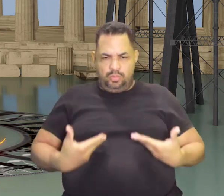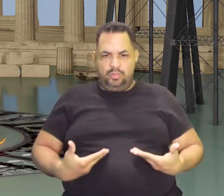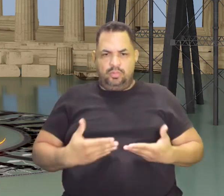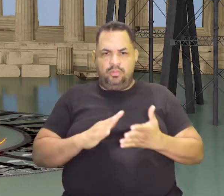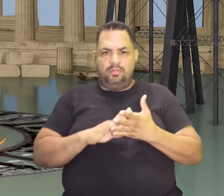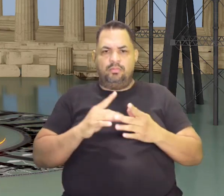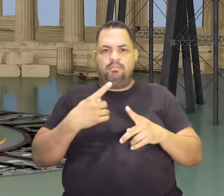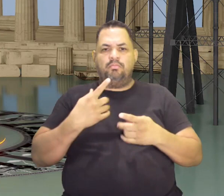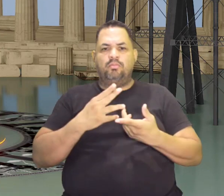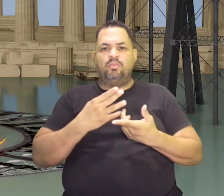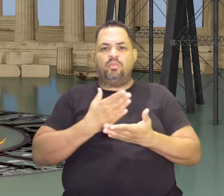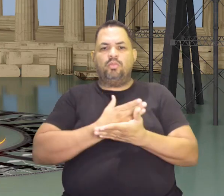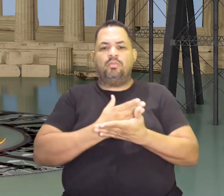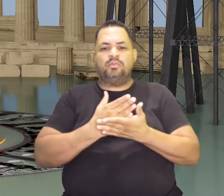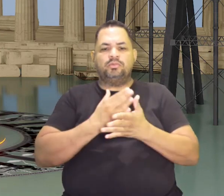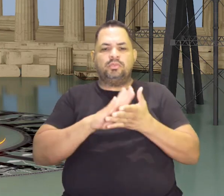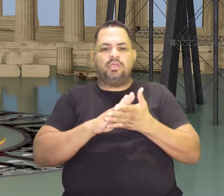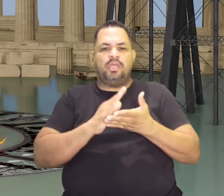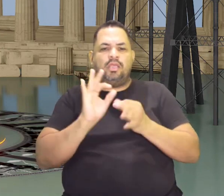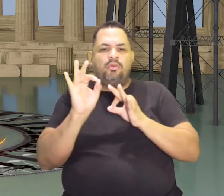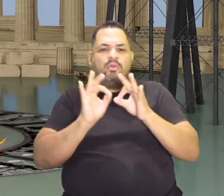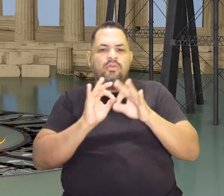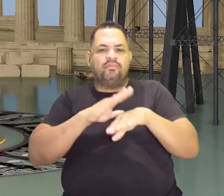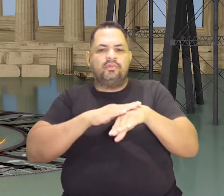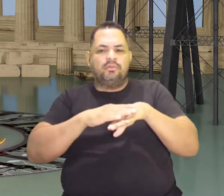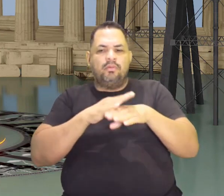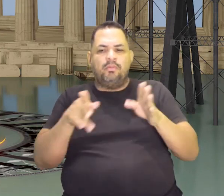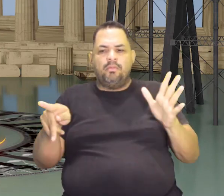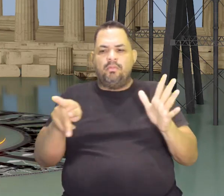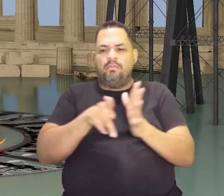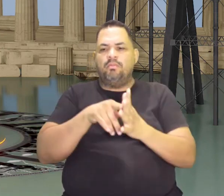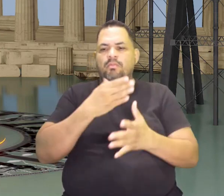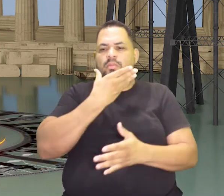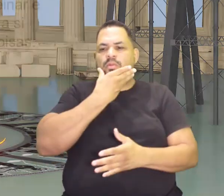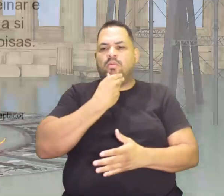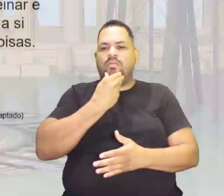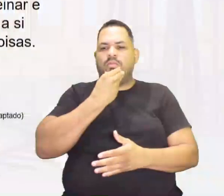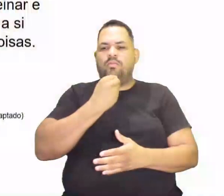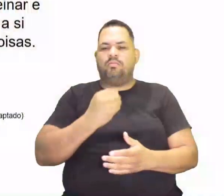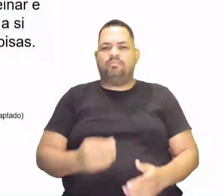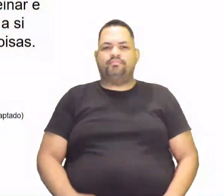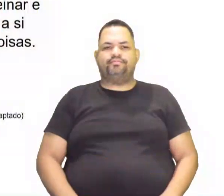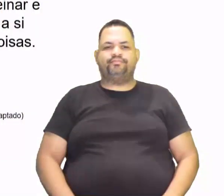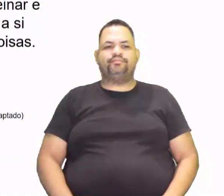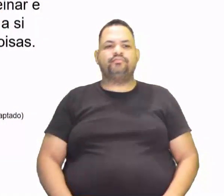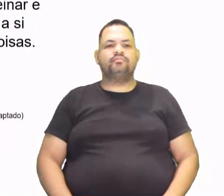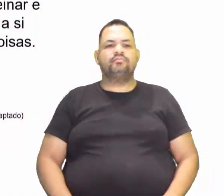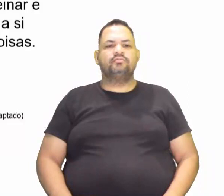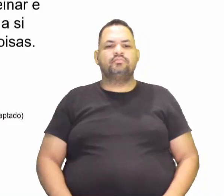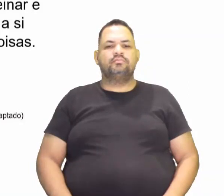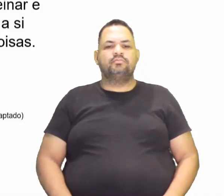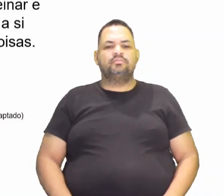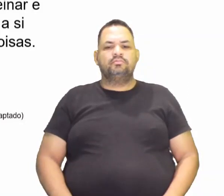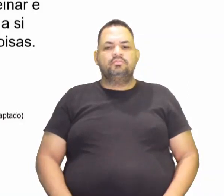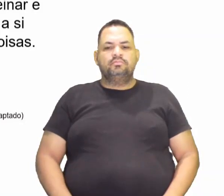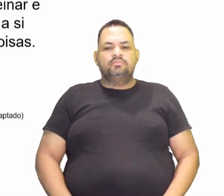por via da mão humana, nessa perspectiva, ok? Voltando lá, olha aí.